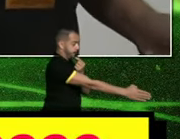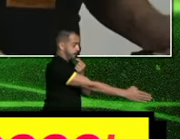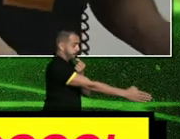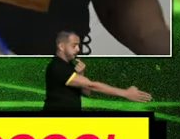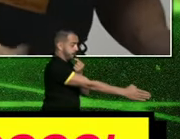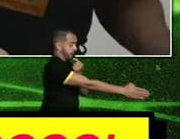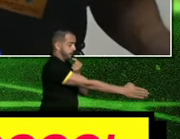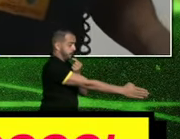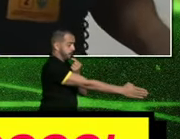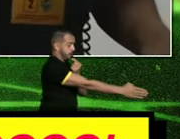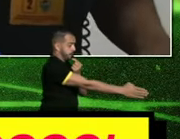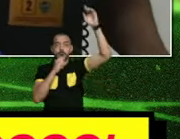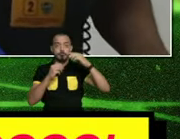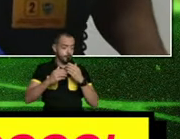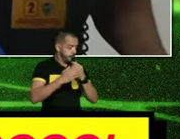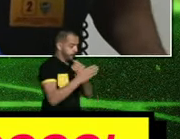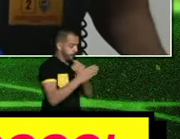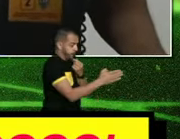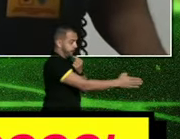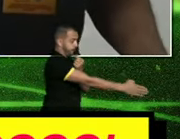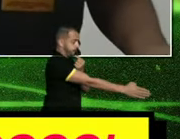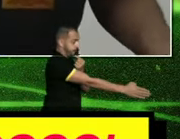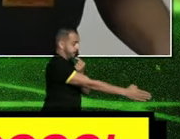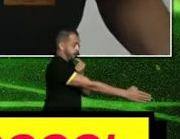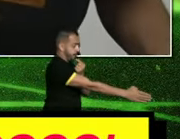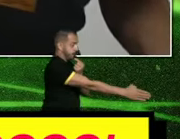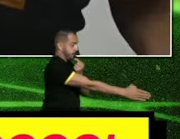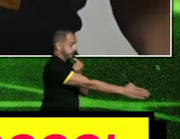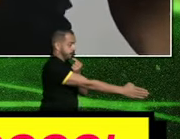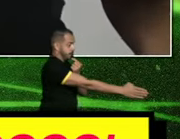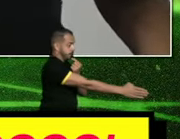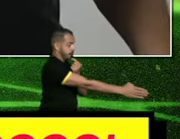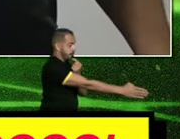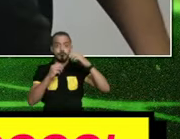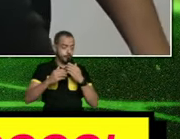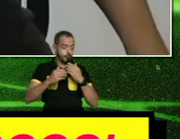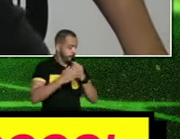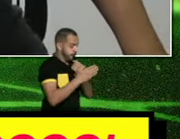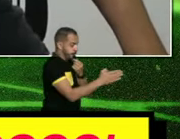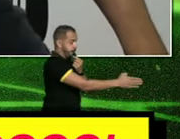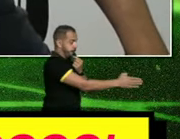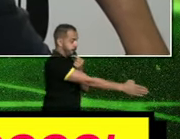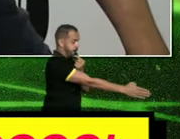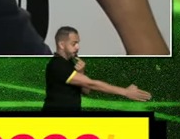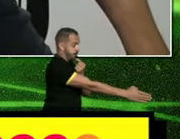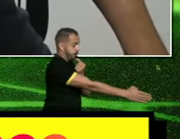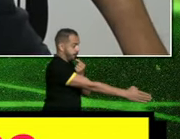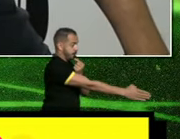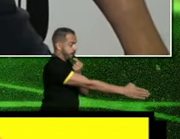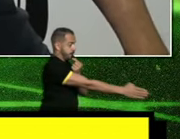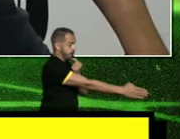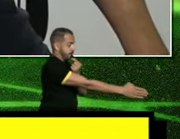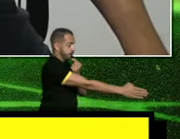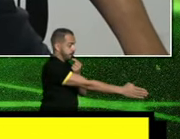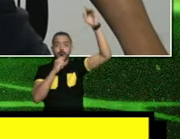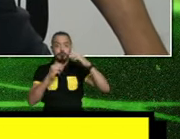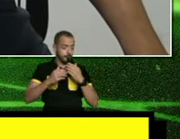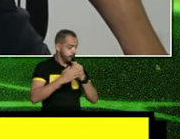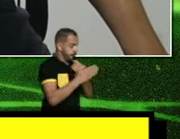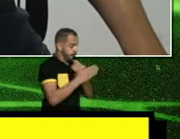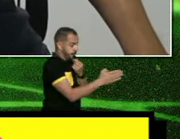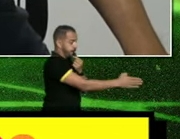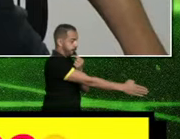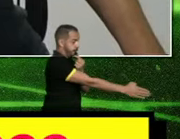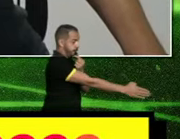azul a jogada começou com o Felipe Machado pelo lado esquerdo Ele ganhou na dividida arrancou trouxe para